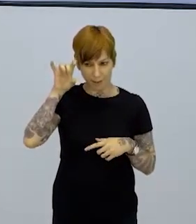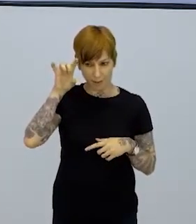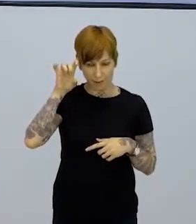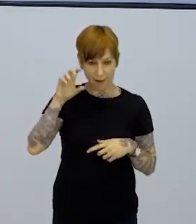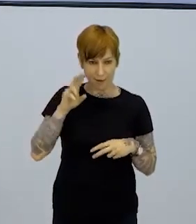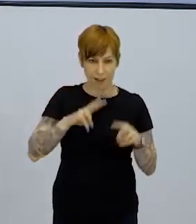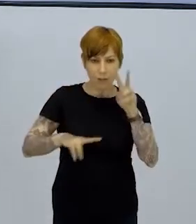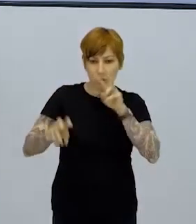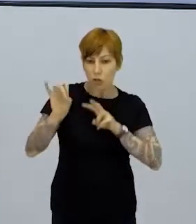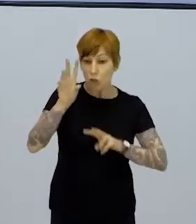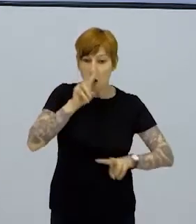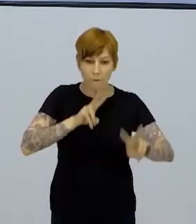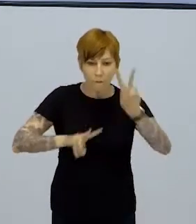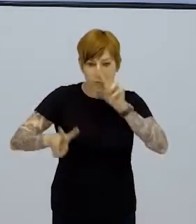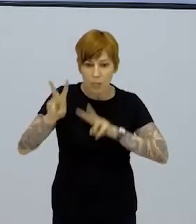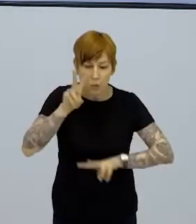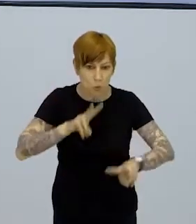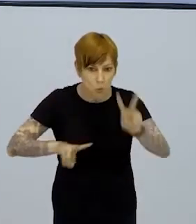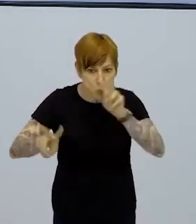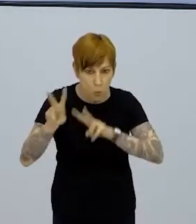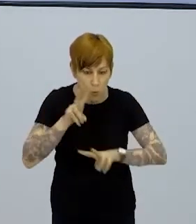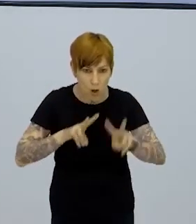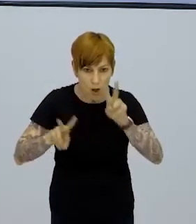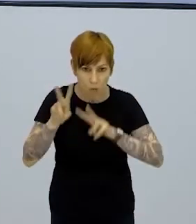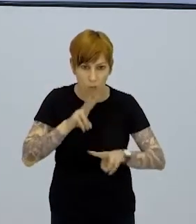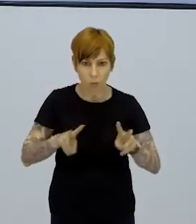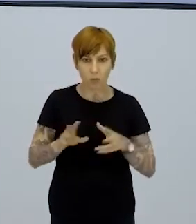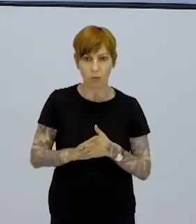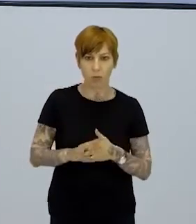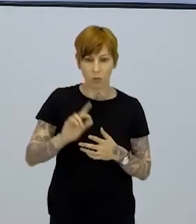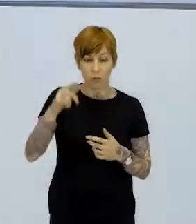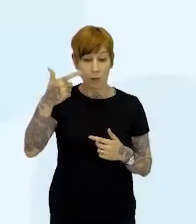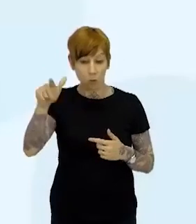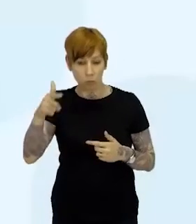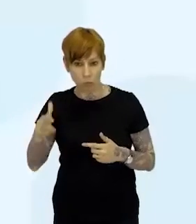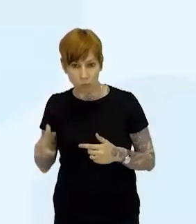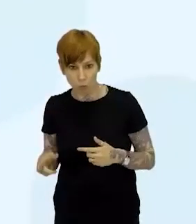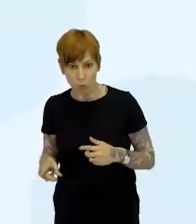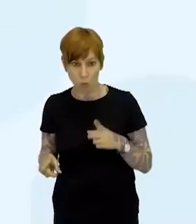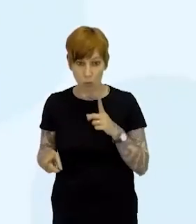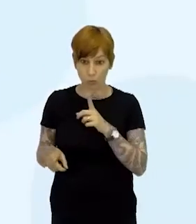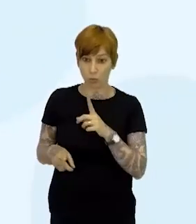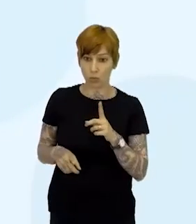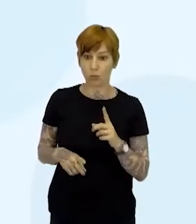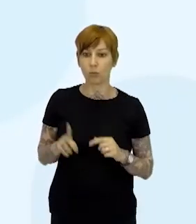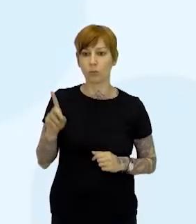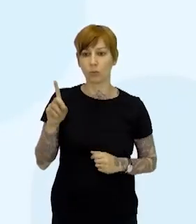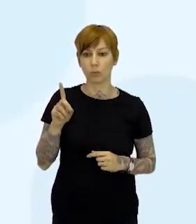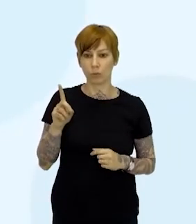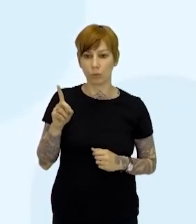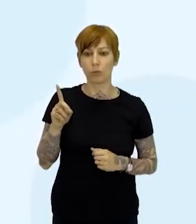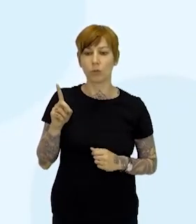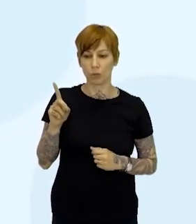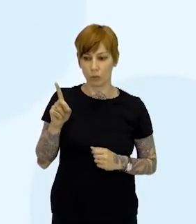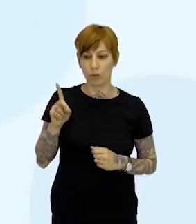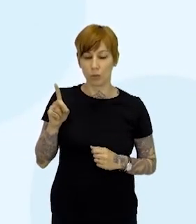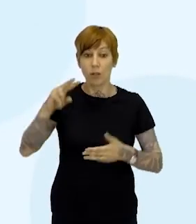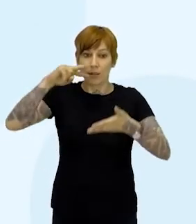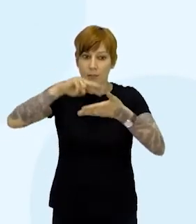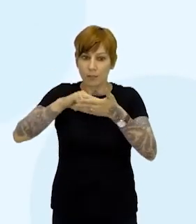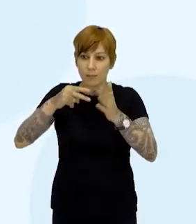estético. Quando você fala do punk, quando você fala do rap, quando você fala do funk, do gótico, ele traz ali uma questão